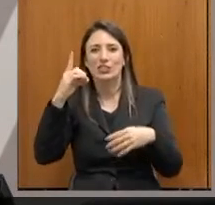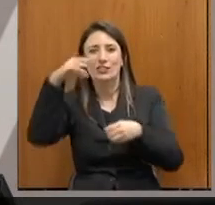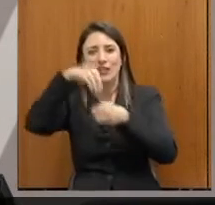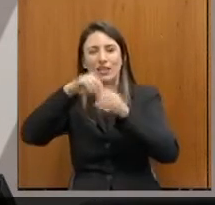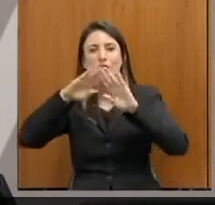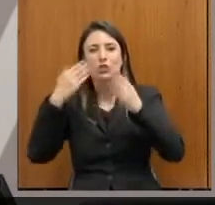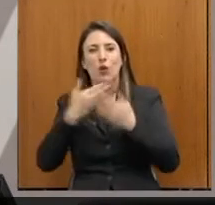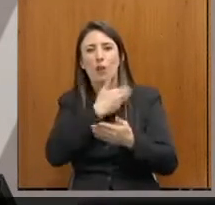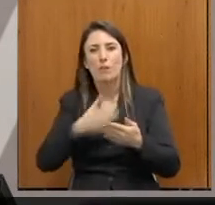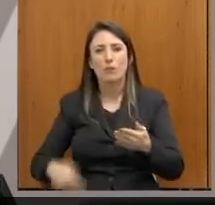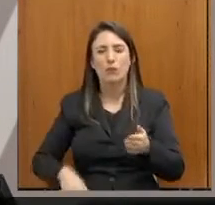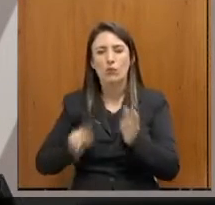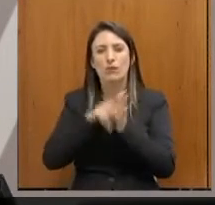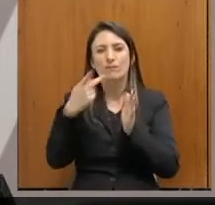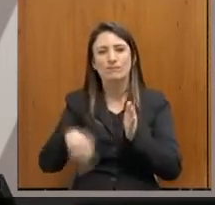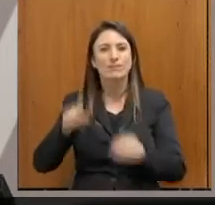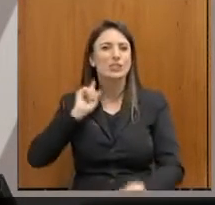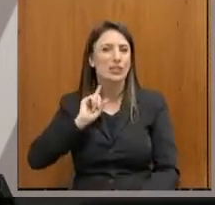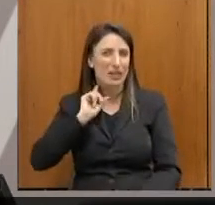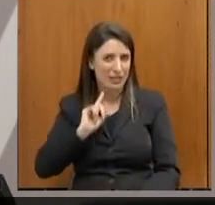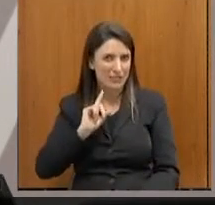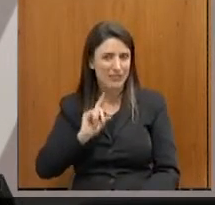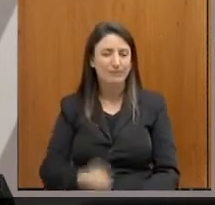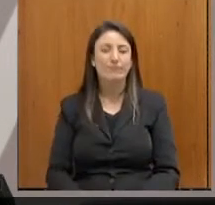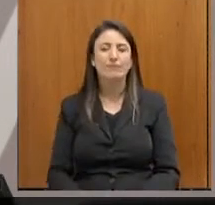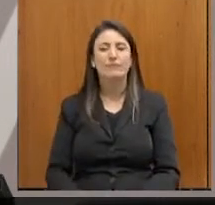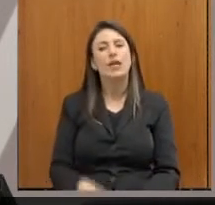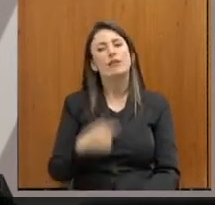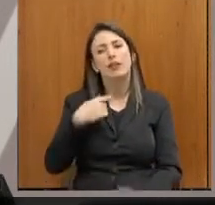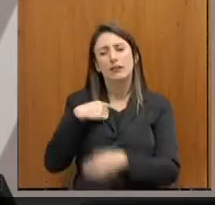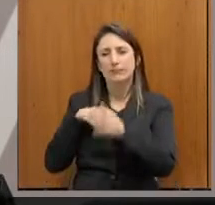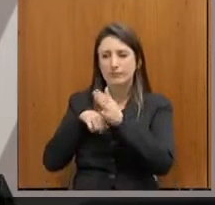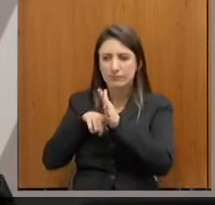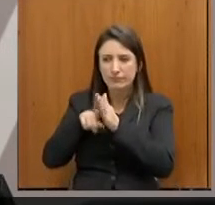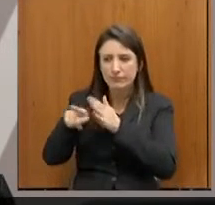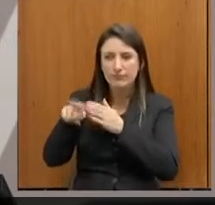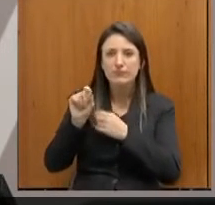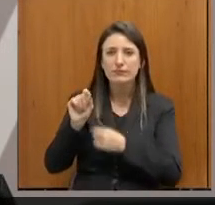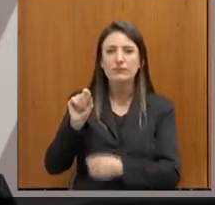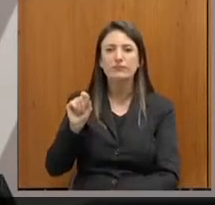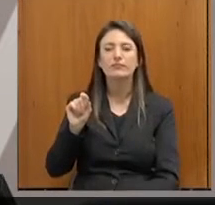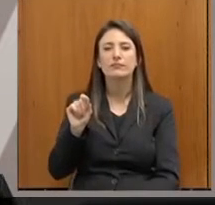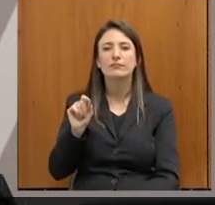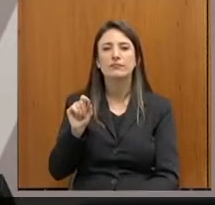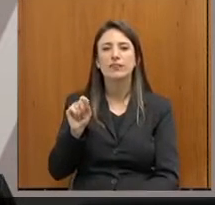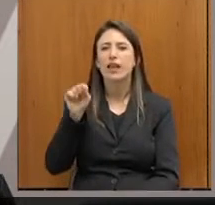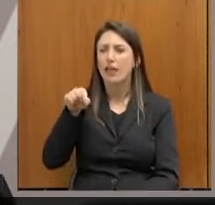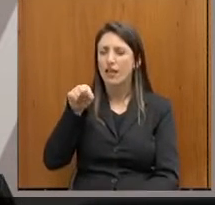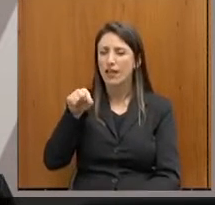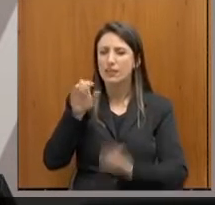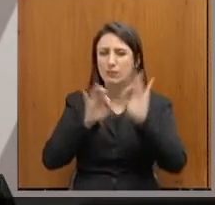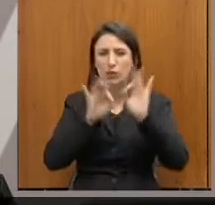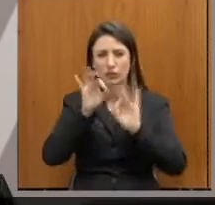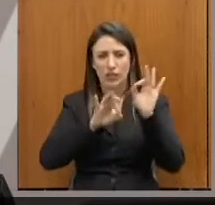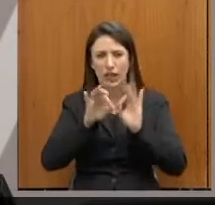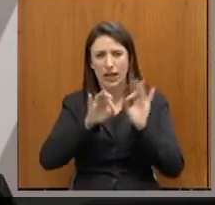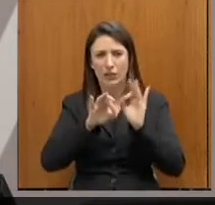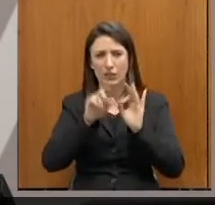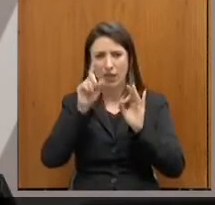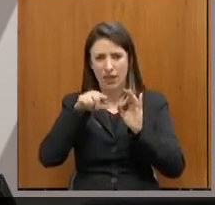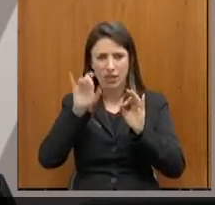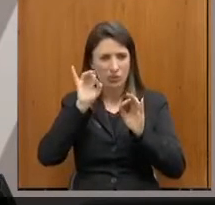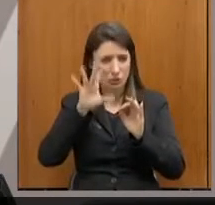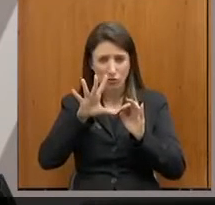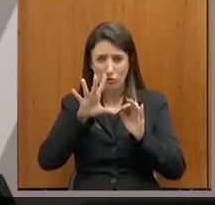de Minas Gerais o questionamento que eu gostaria de fazer é se esse programa é restrito às